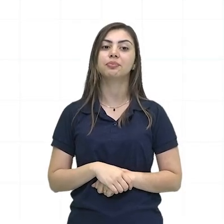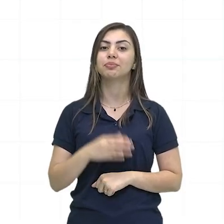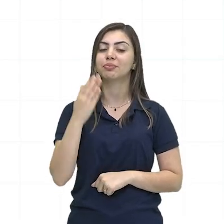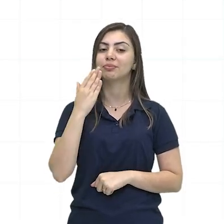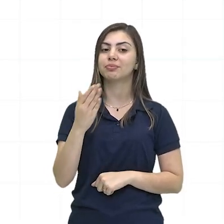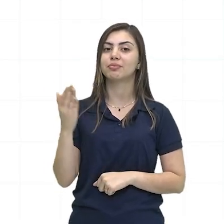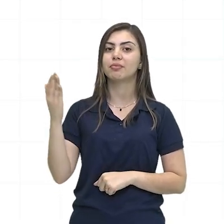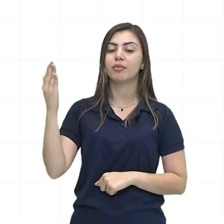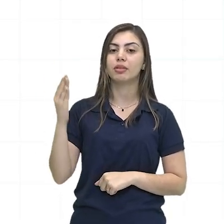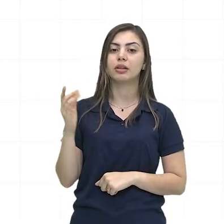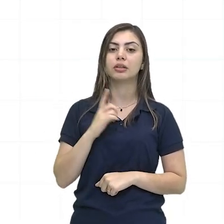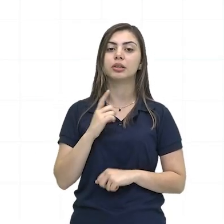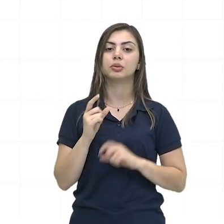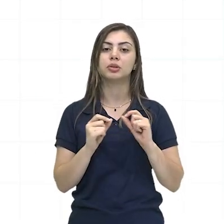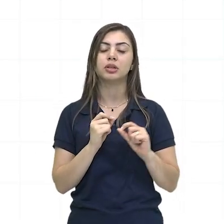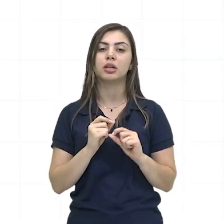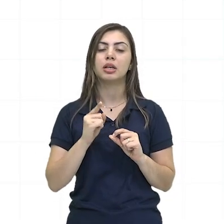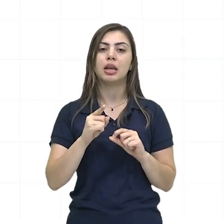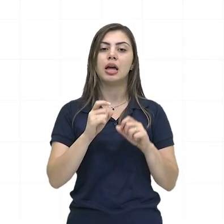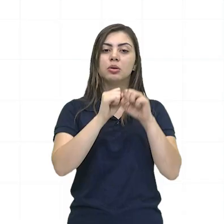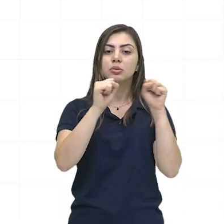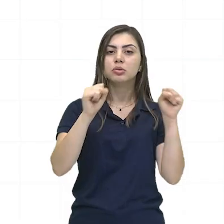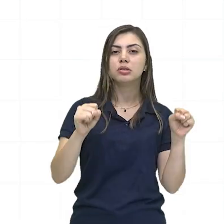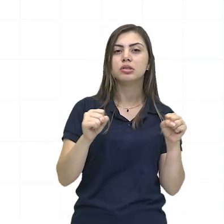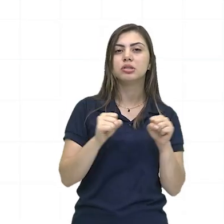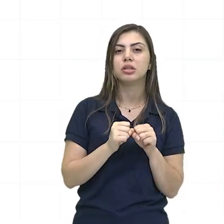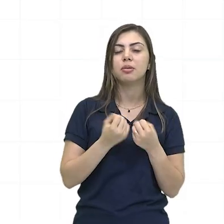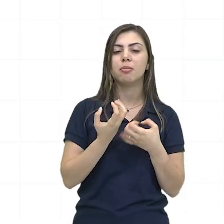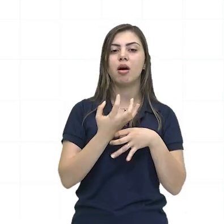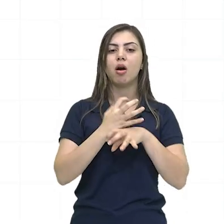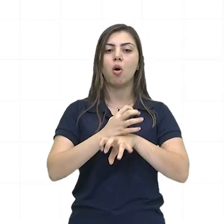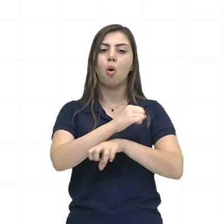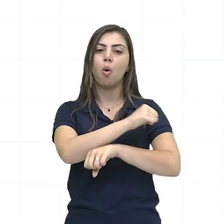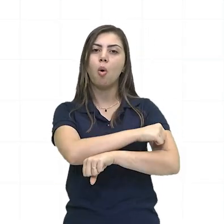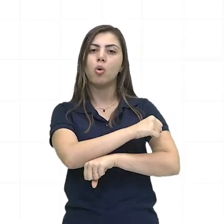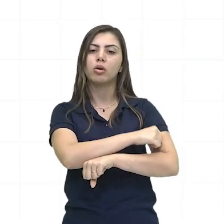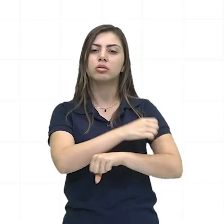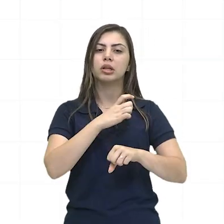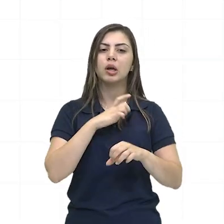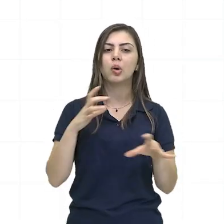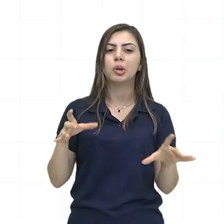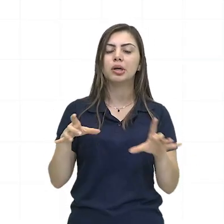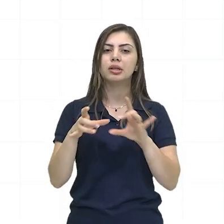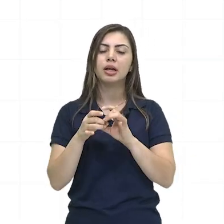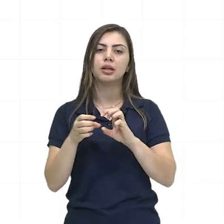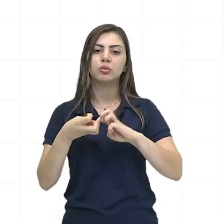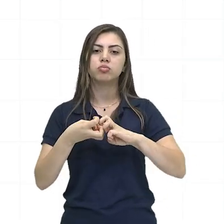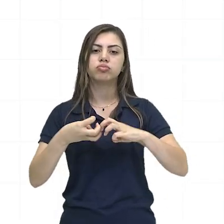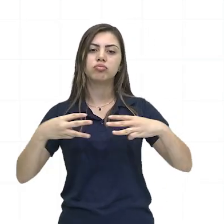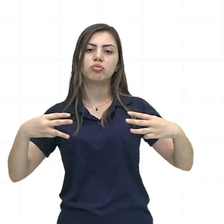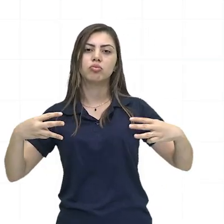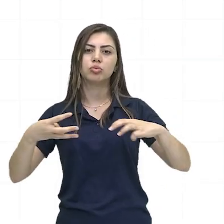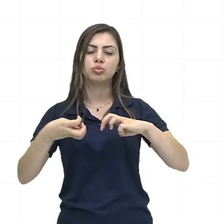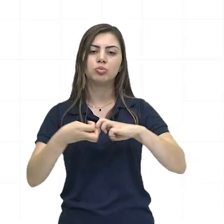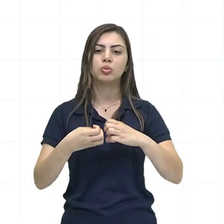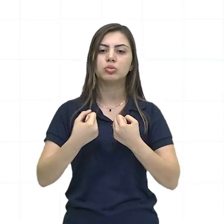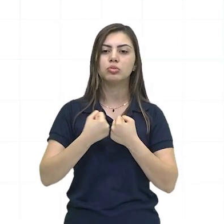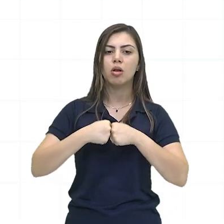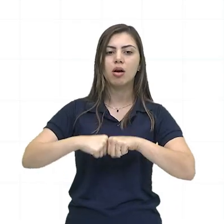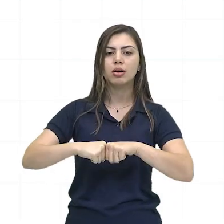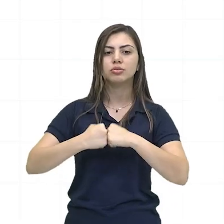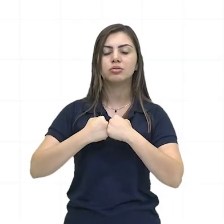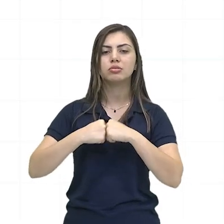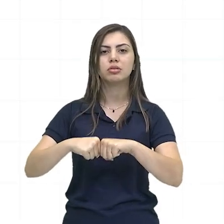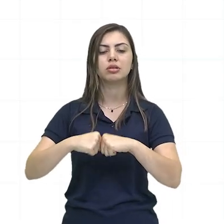sistema esquelético com os músculos, com as articulações, que vai estar relacionado com algo